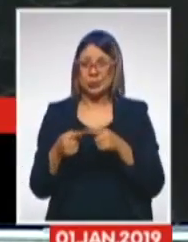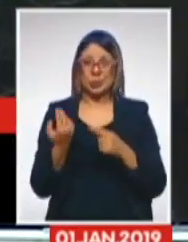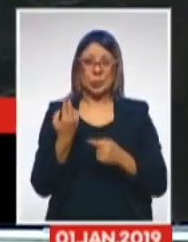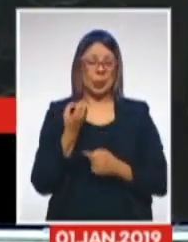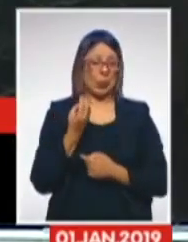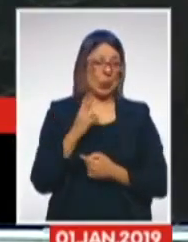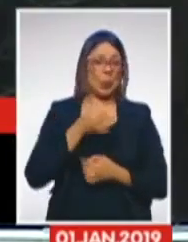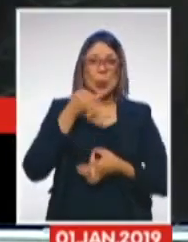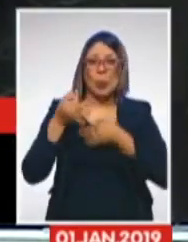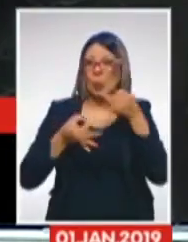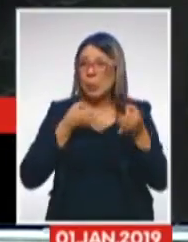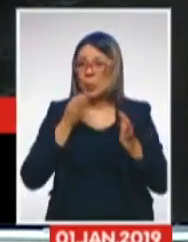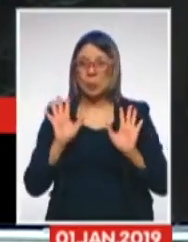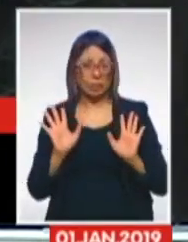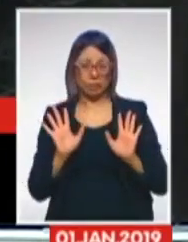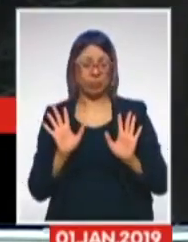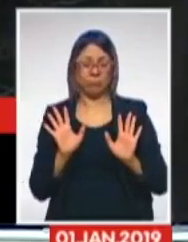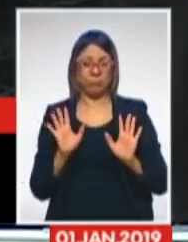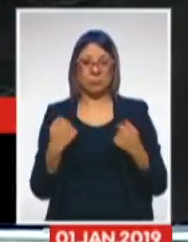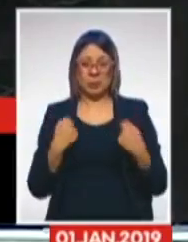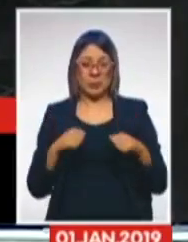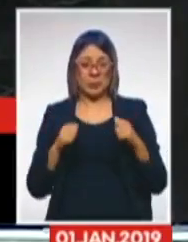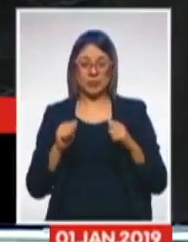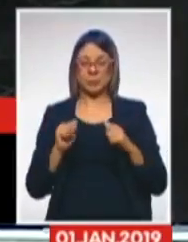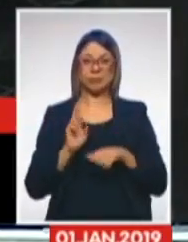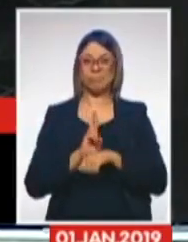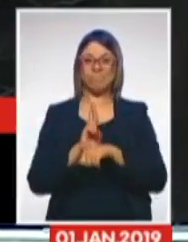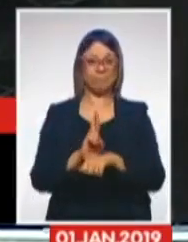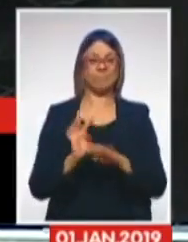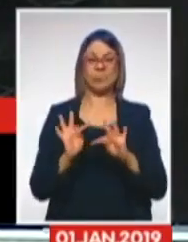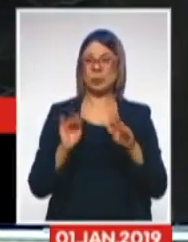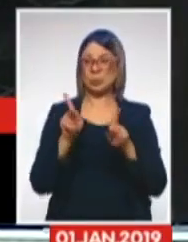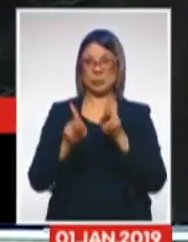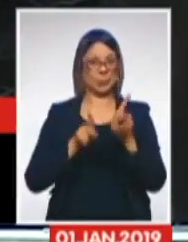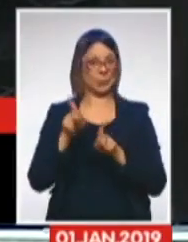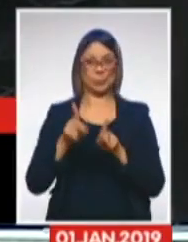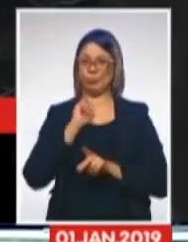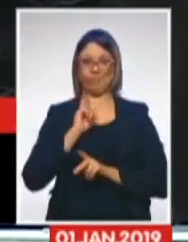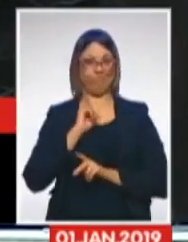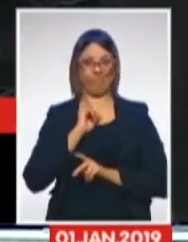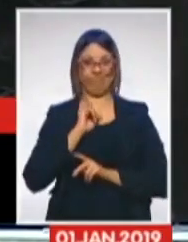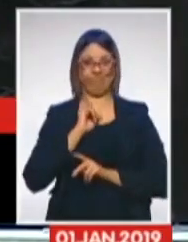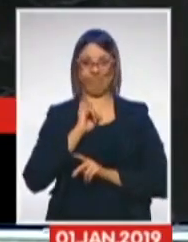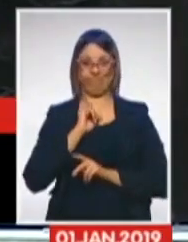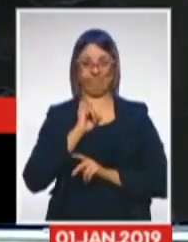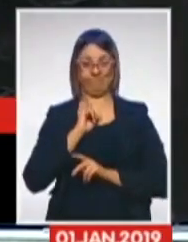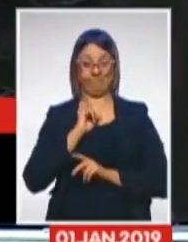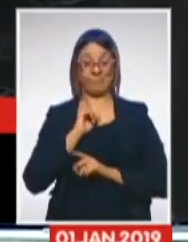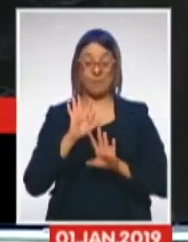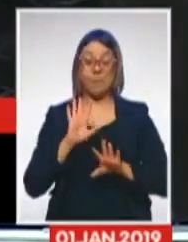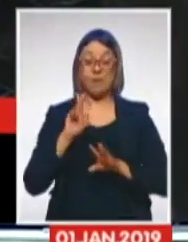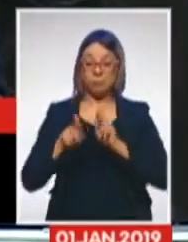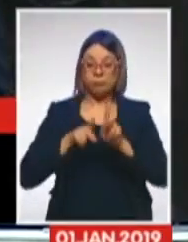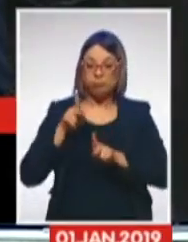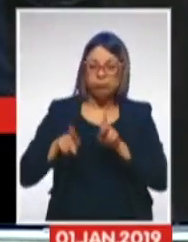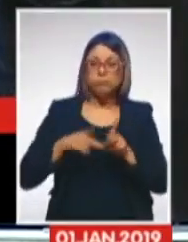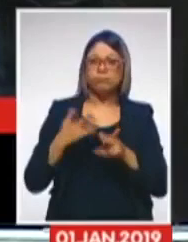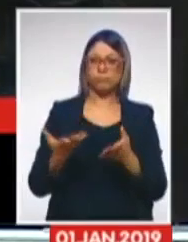ideológica, que deve guiar os representantes do eleitor mineiro. É este espírito público